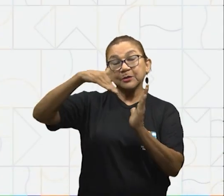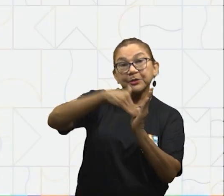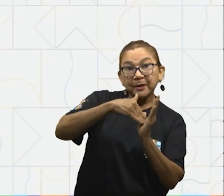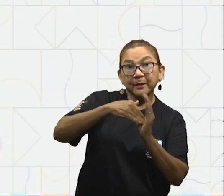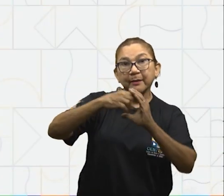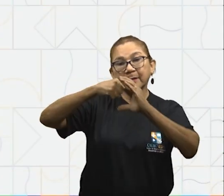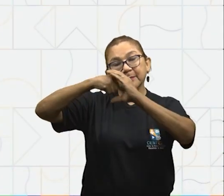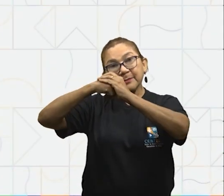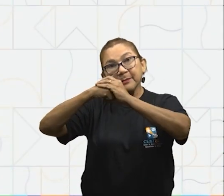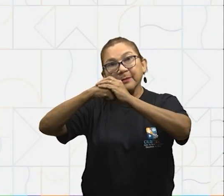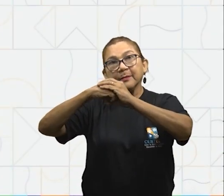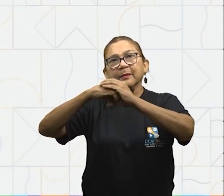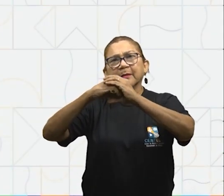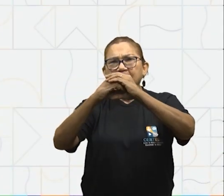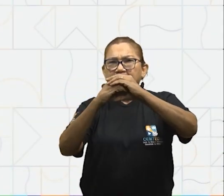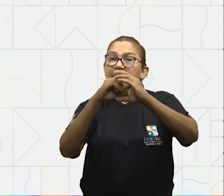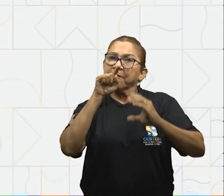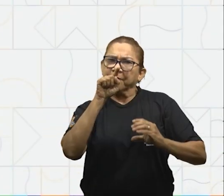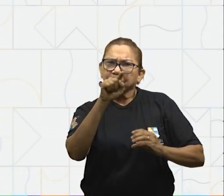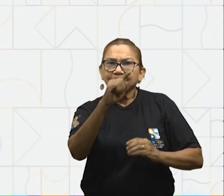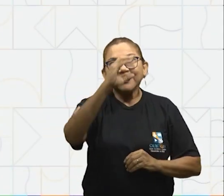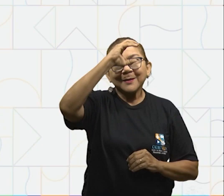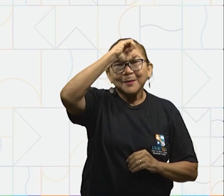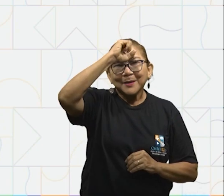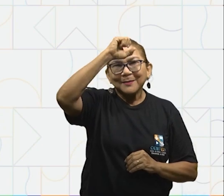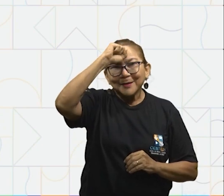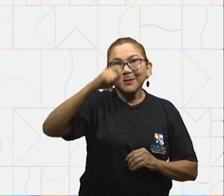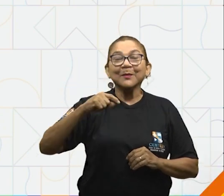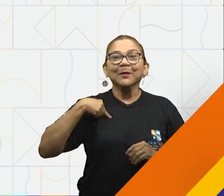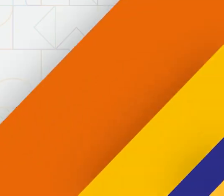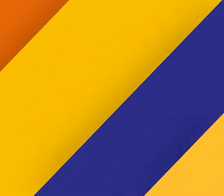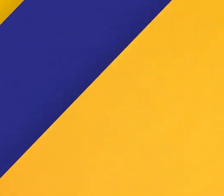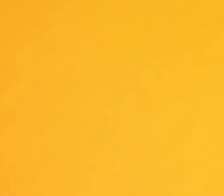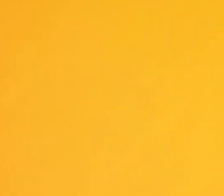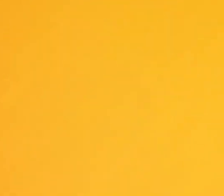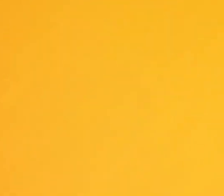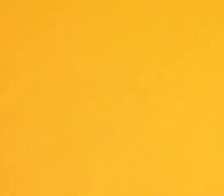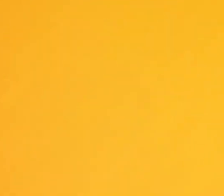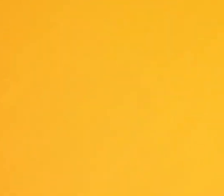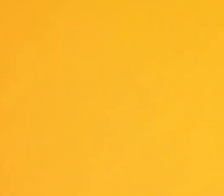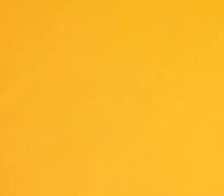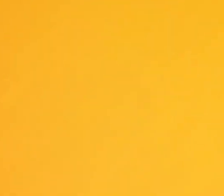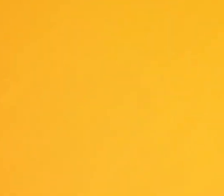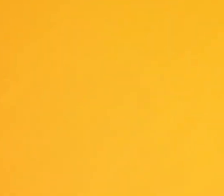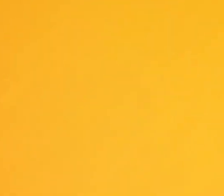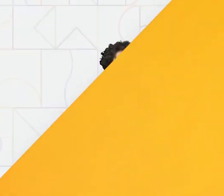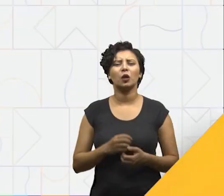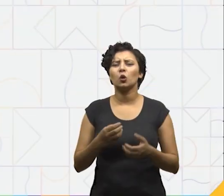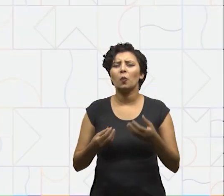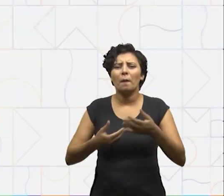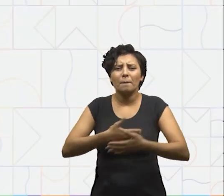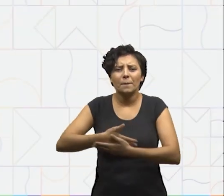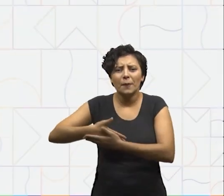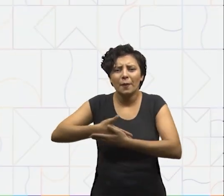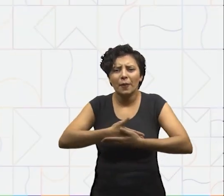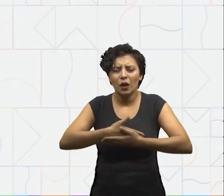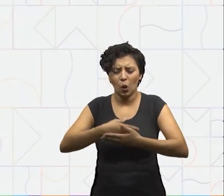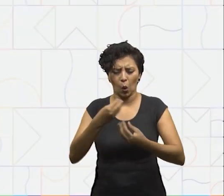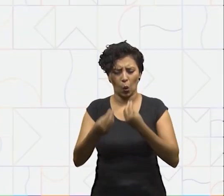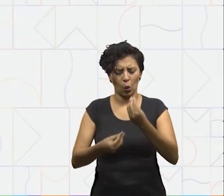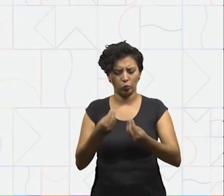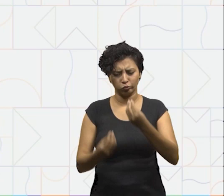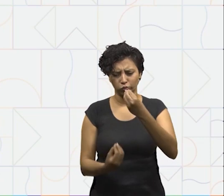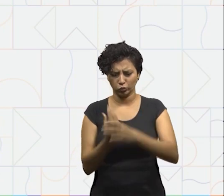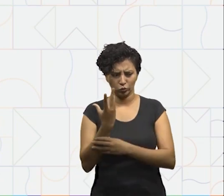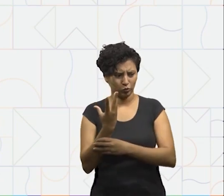Aprendeu bastante sobre sistema circulatório e sistema digestório? De onde vêm os